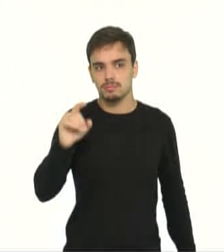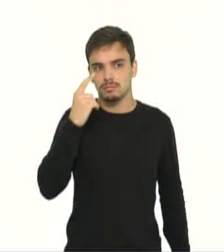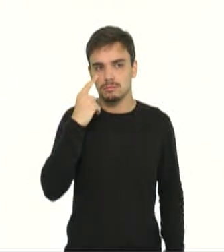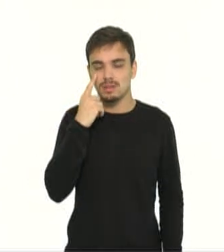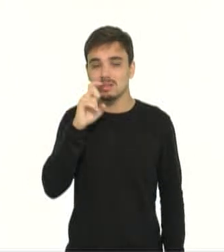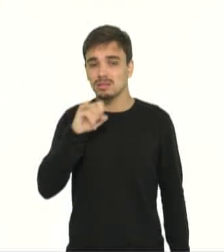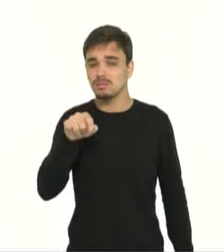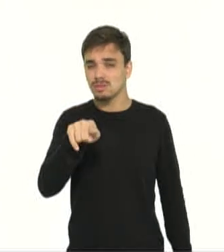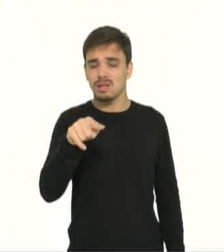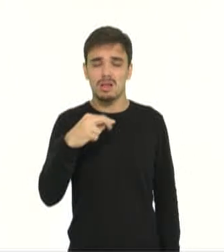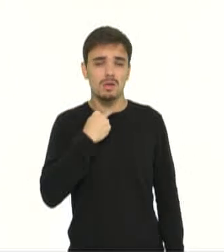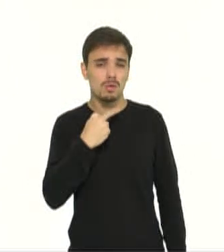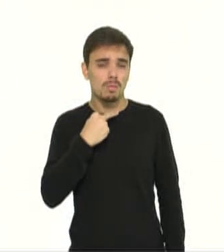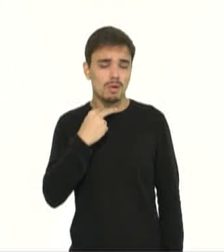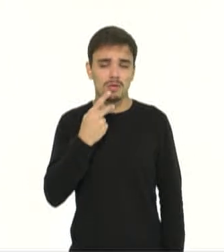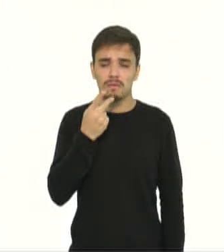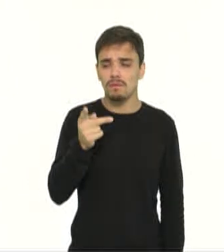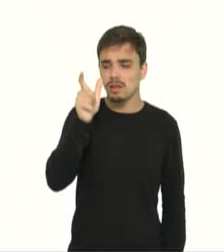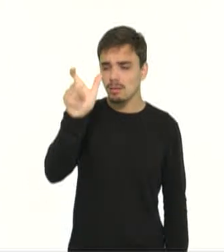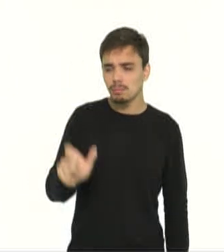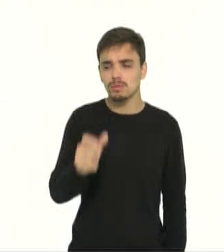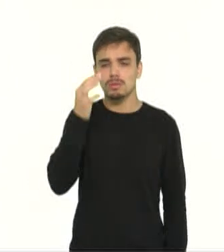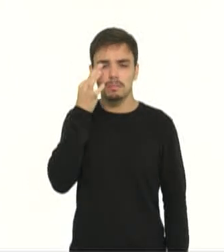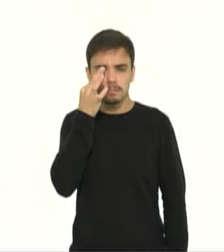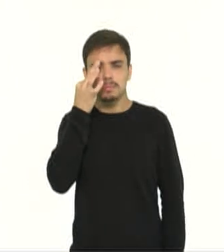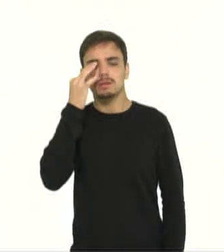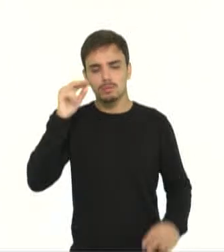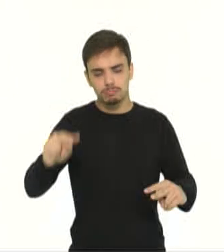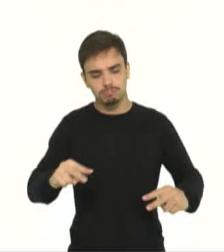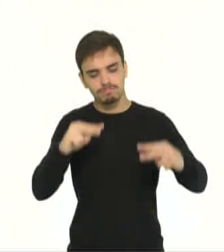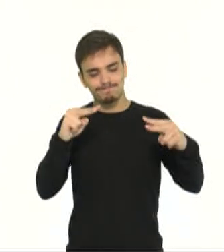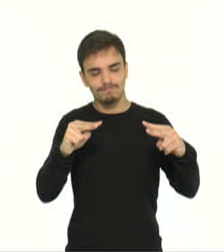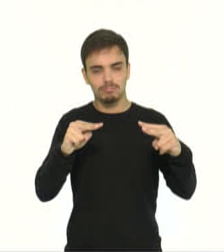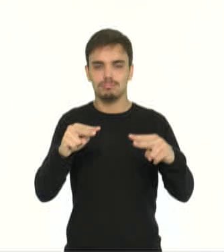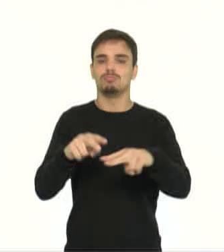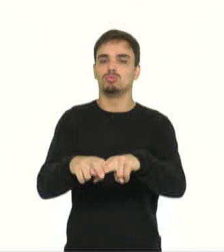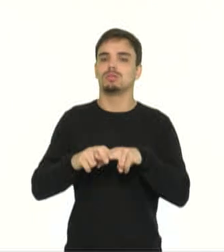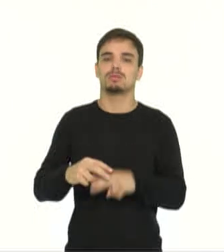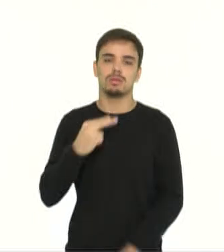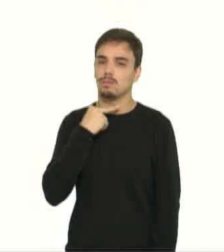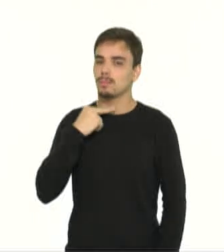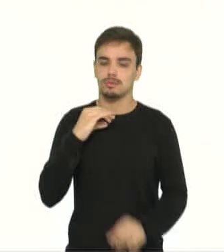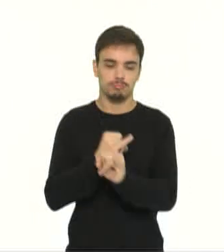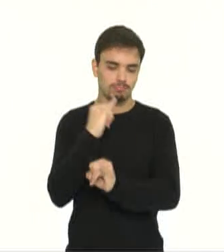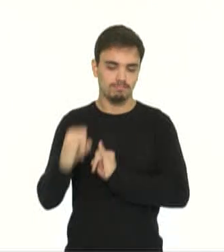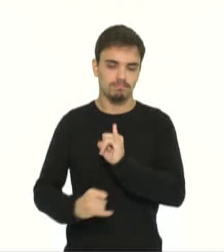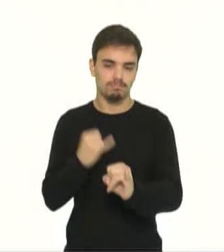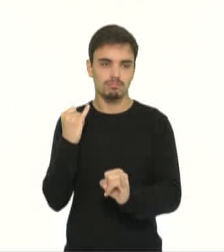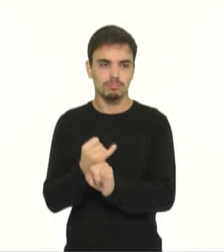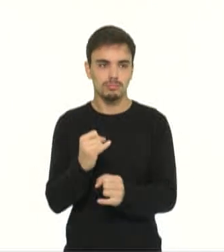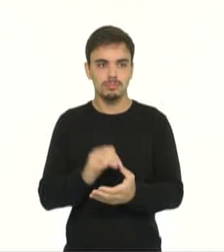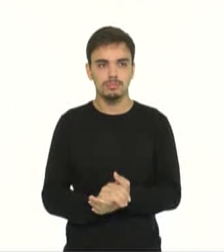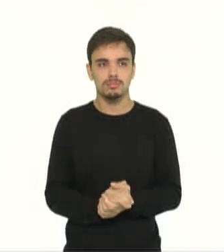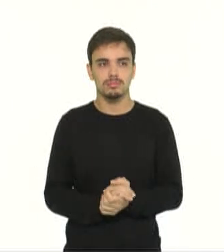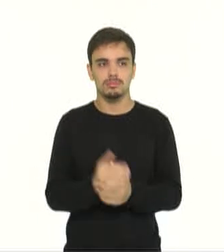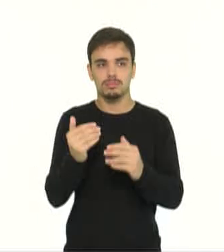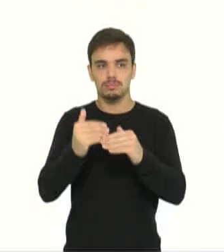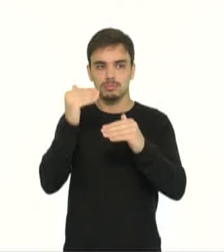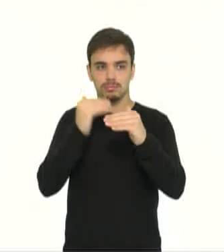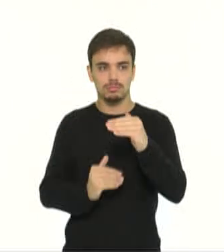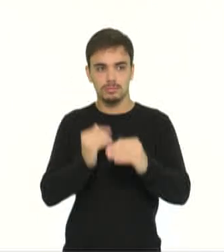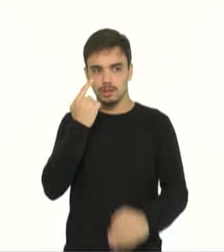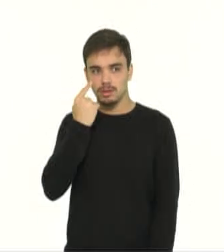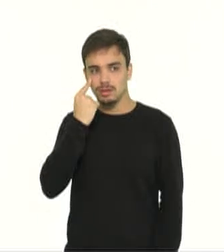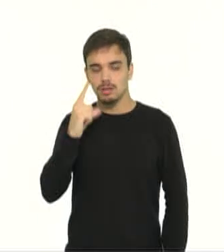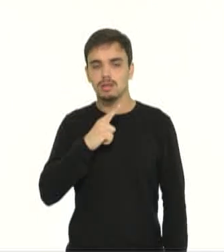não puder dizer algo para a pessoa pessoalmente, então não diga online. E o last but not least, ele está dizendo assim,